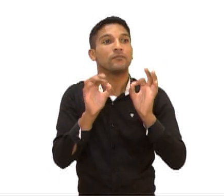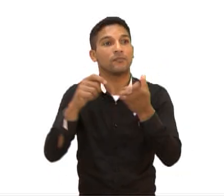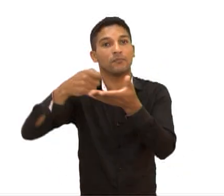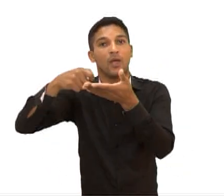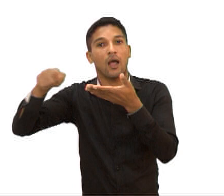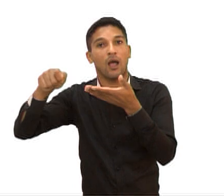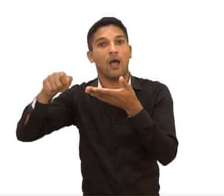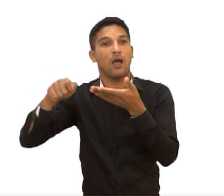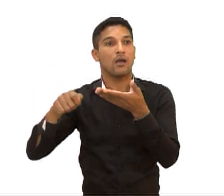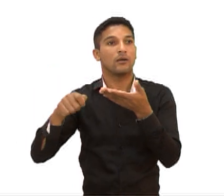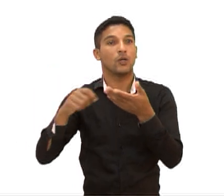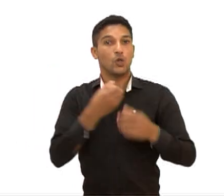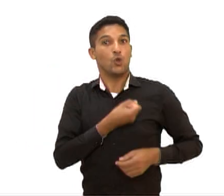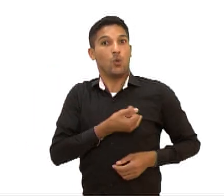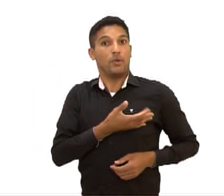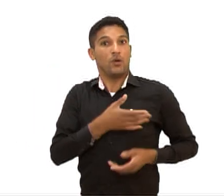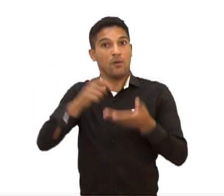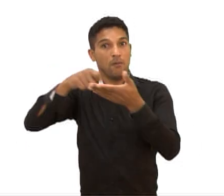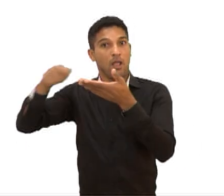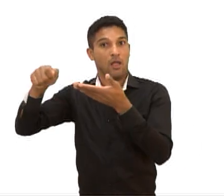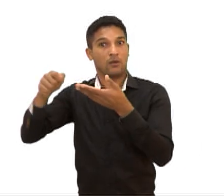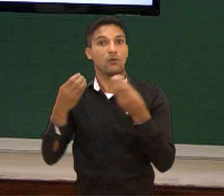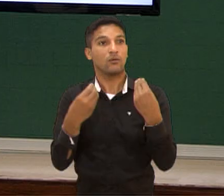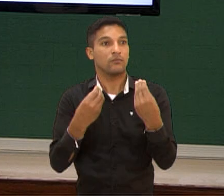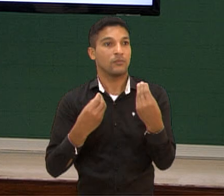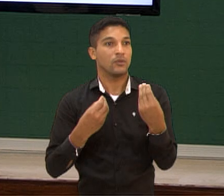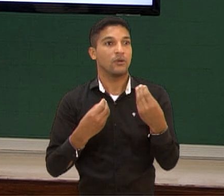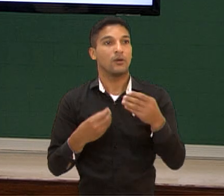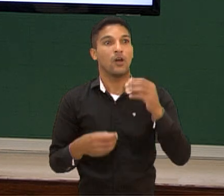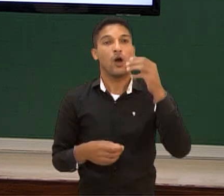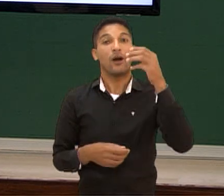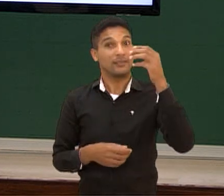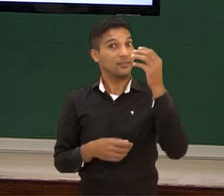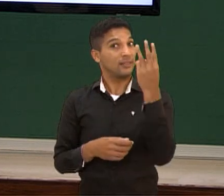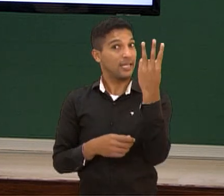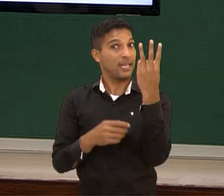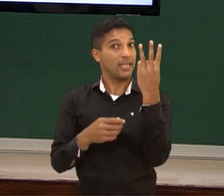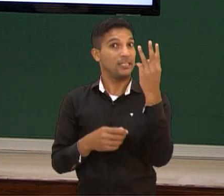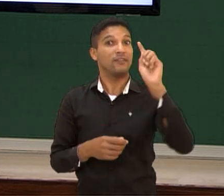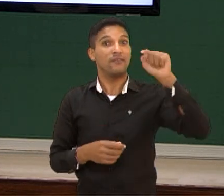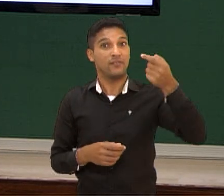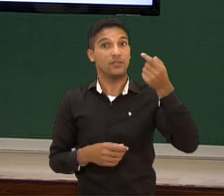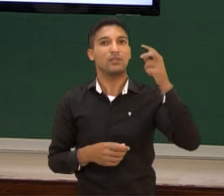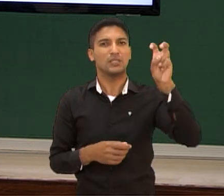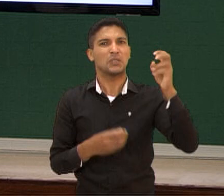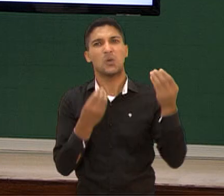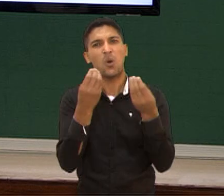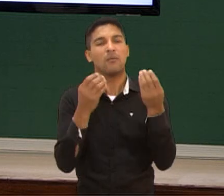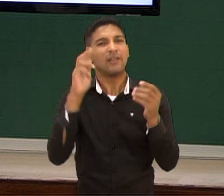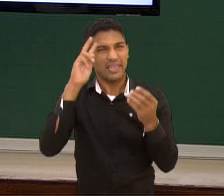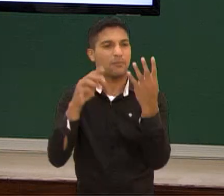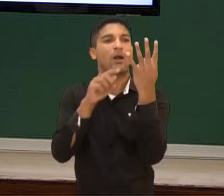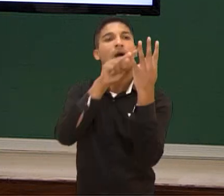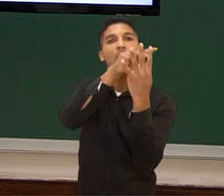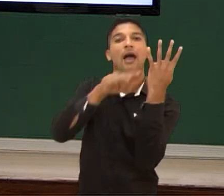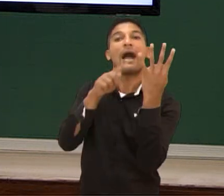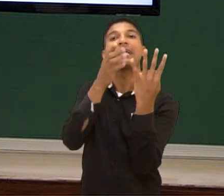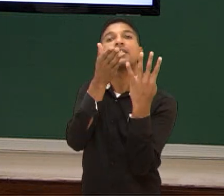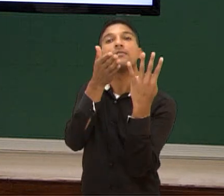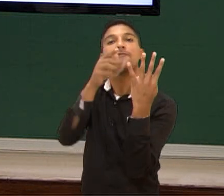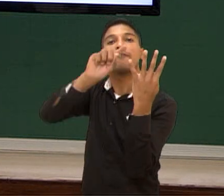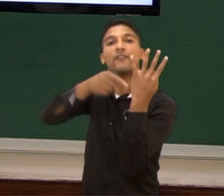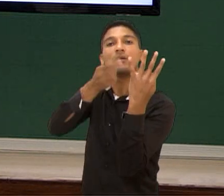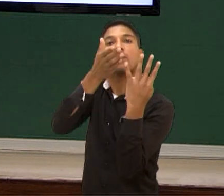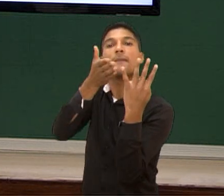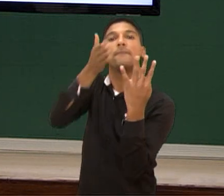primeiro, 3,5. Observe, antes da vírgula, parte inteira. Depois da vírgula, parte